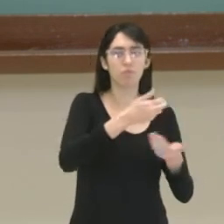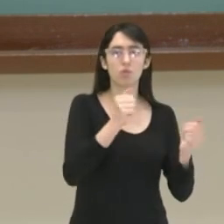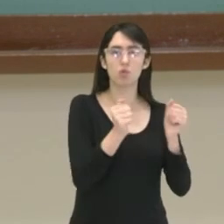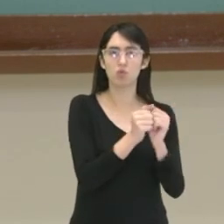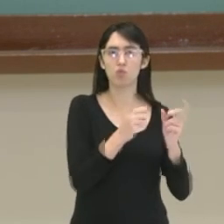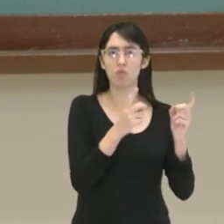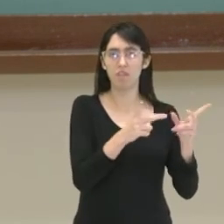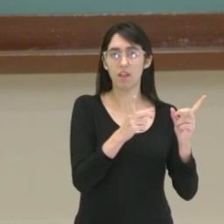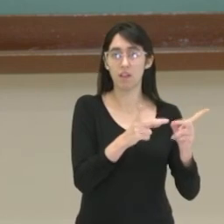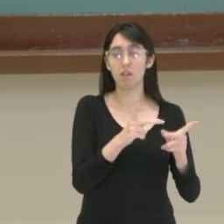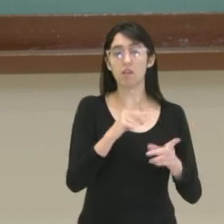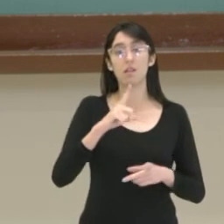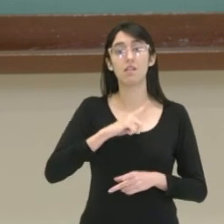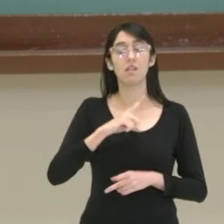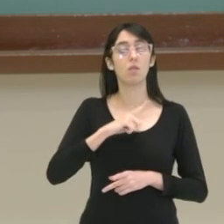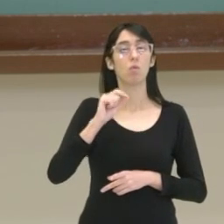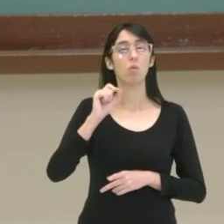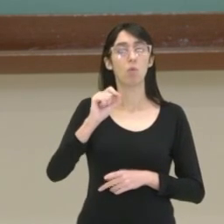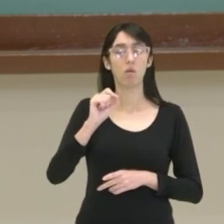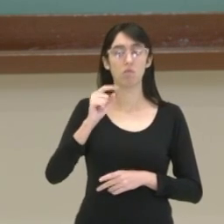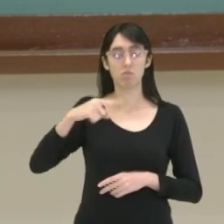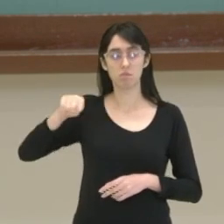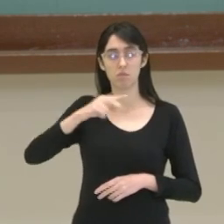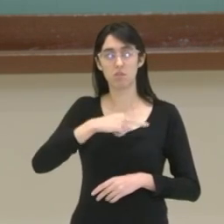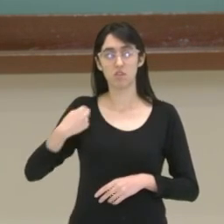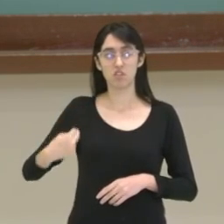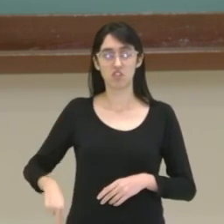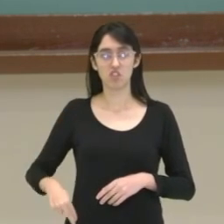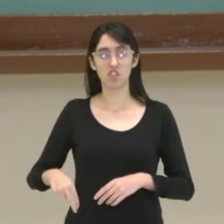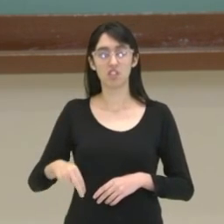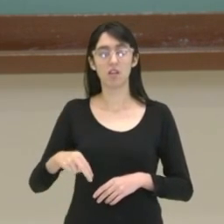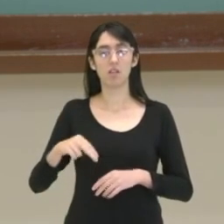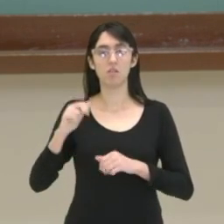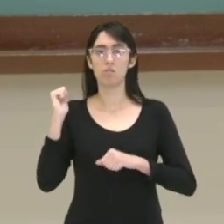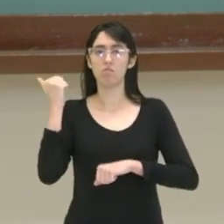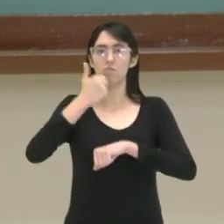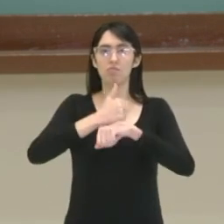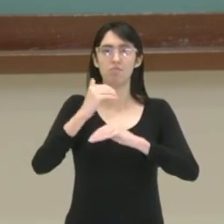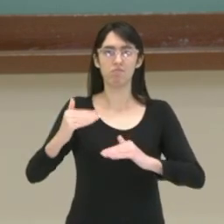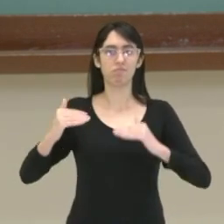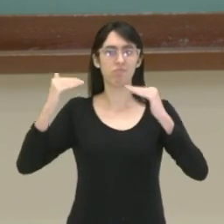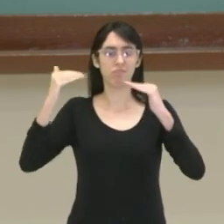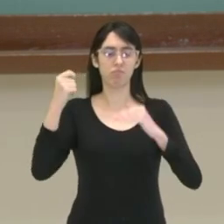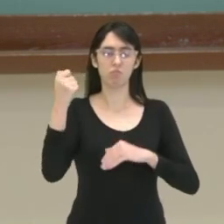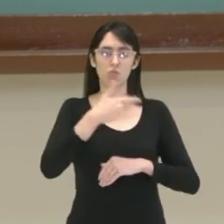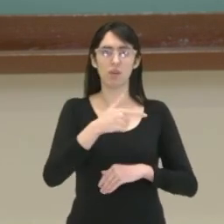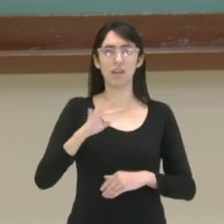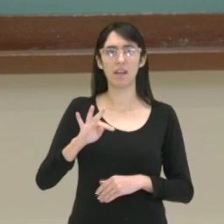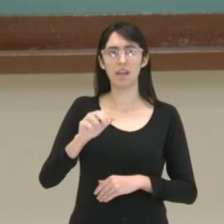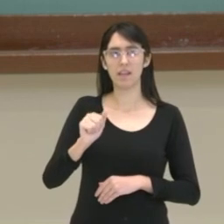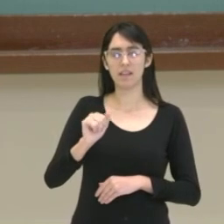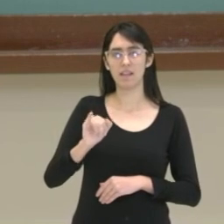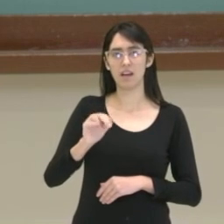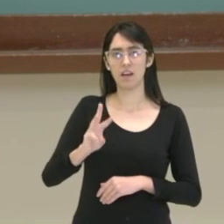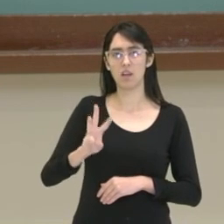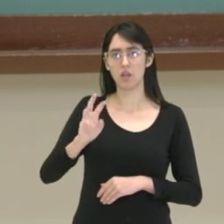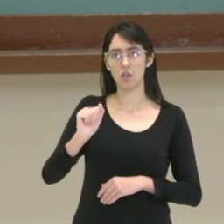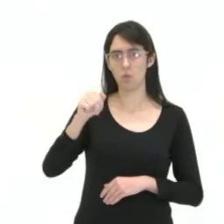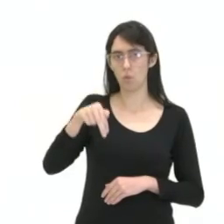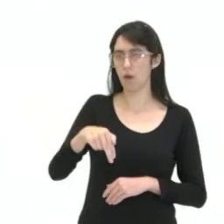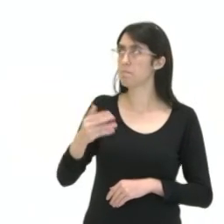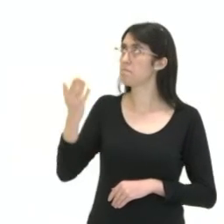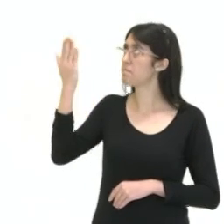acabam passando por cima da República Chinesa, que é Taiwan. Taiwan,